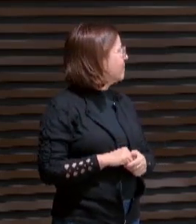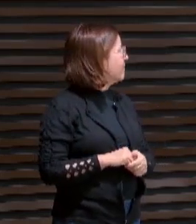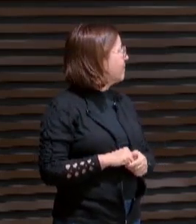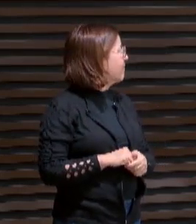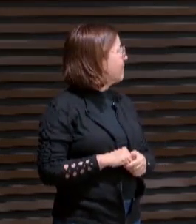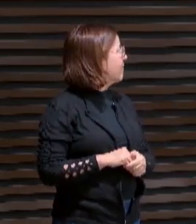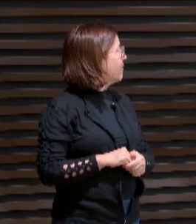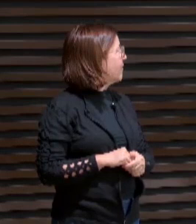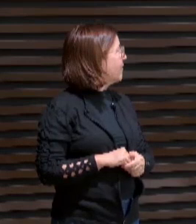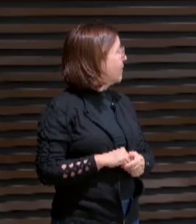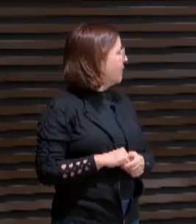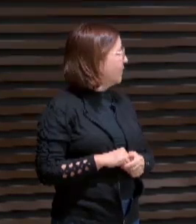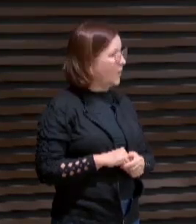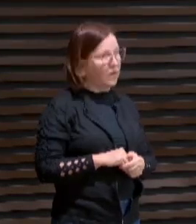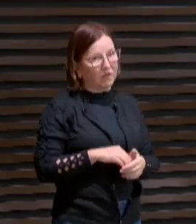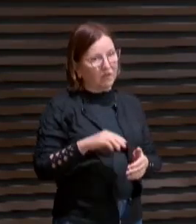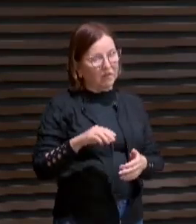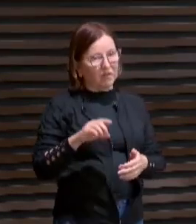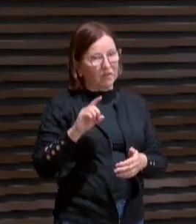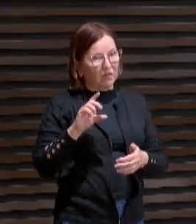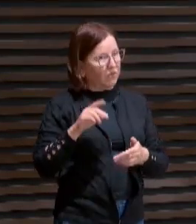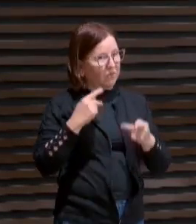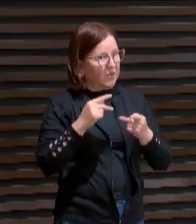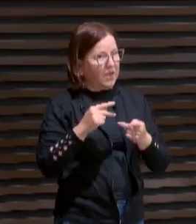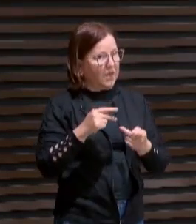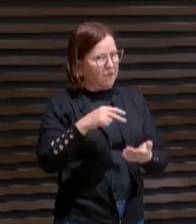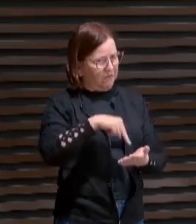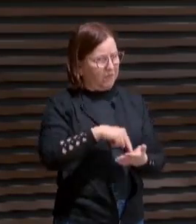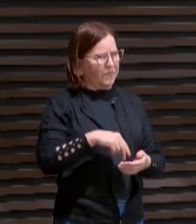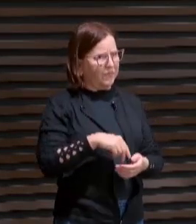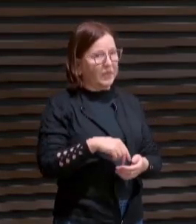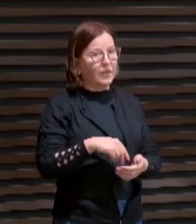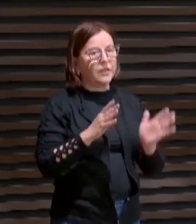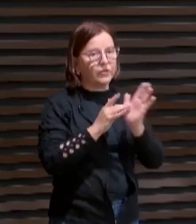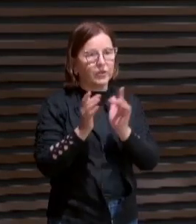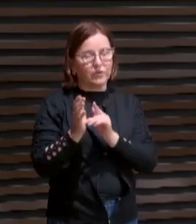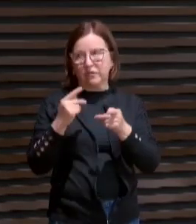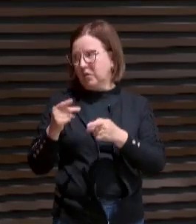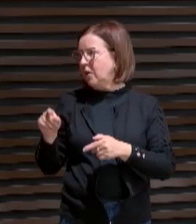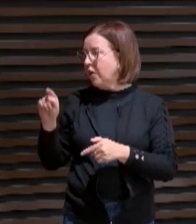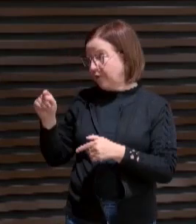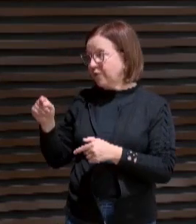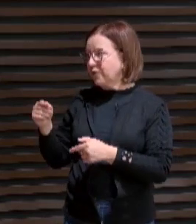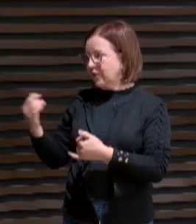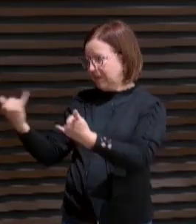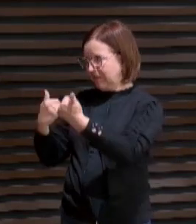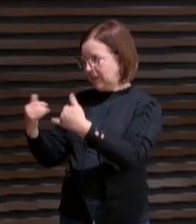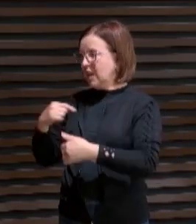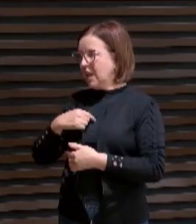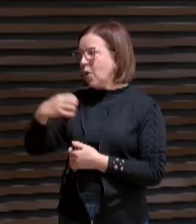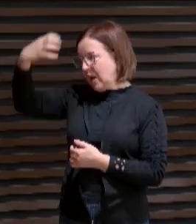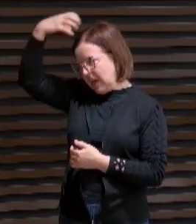exclamação ou uma afirmação categórica, porque Jesus diz: tu dizes que sou rei. Ele diz: